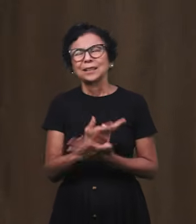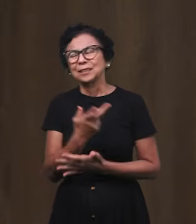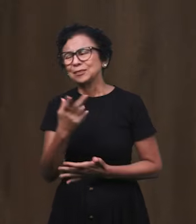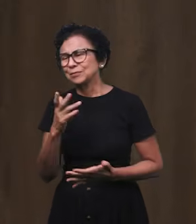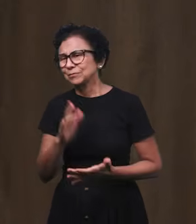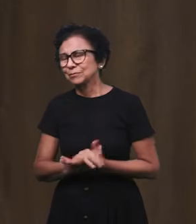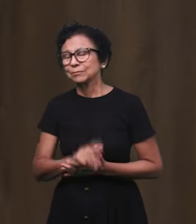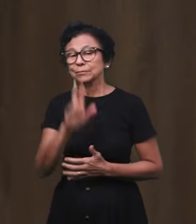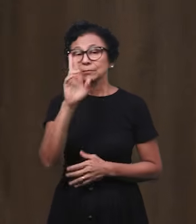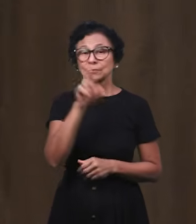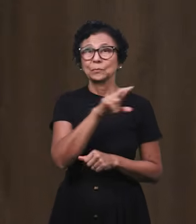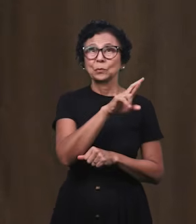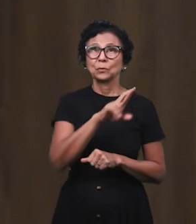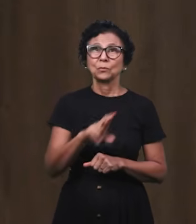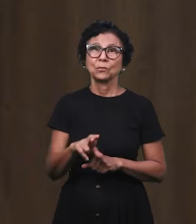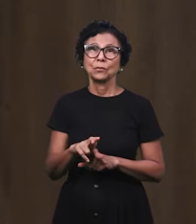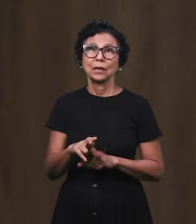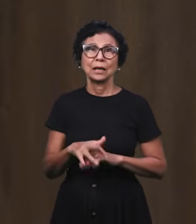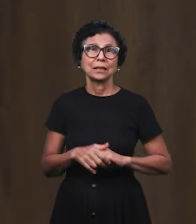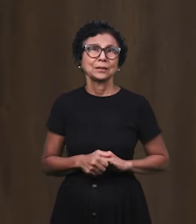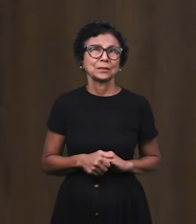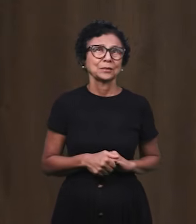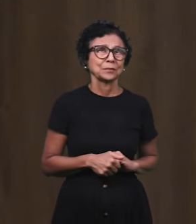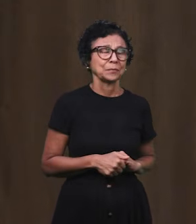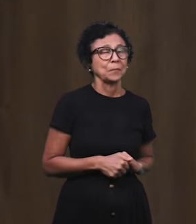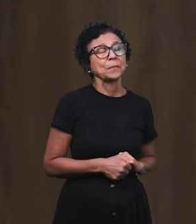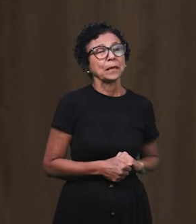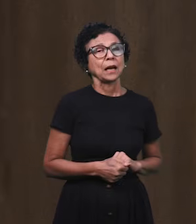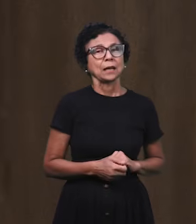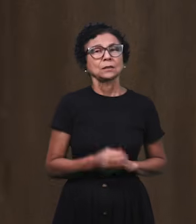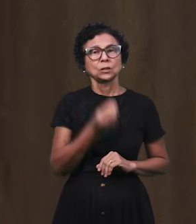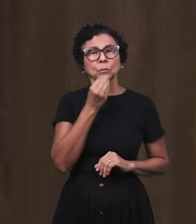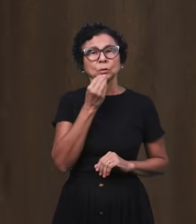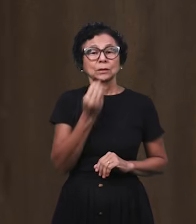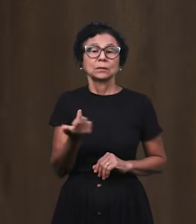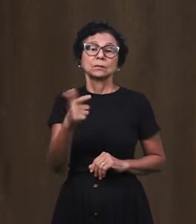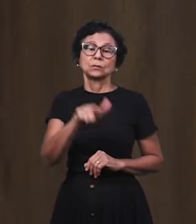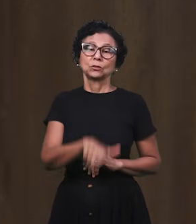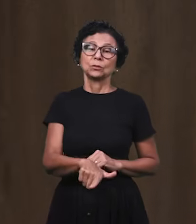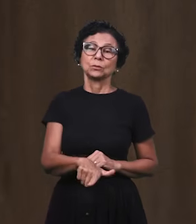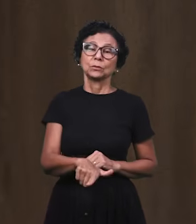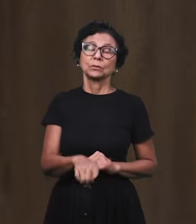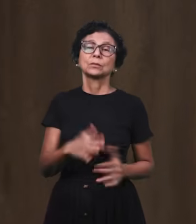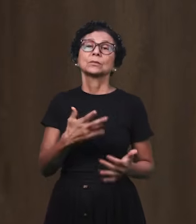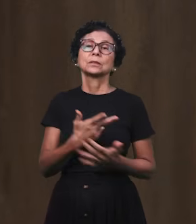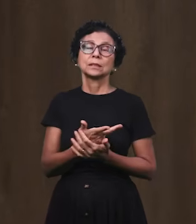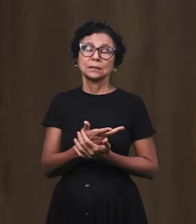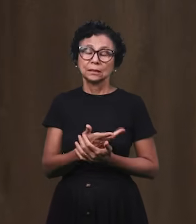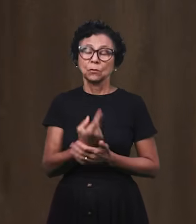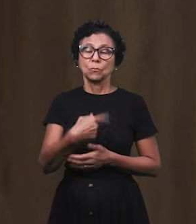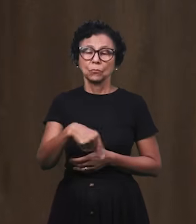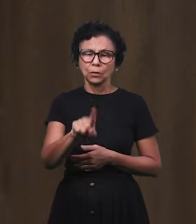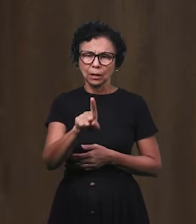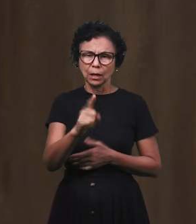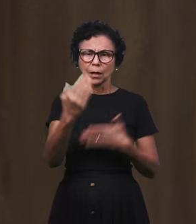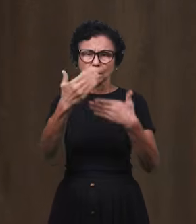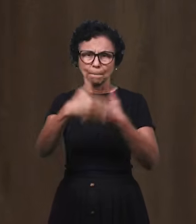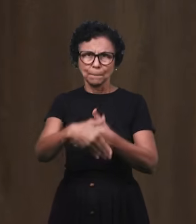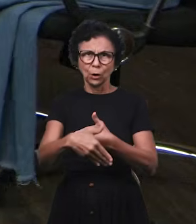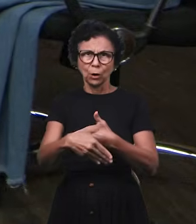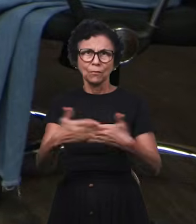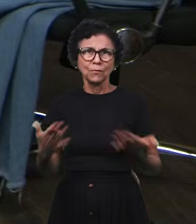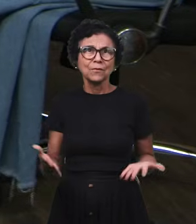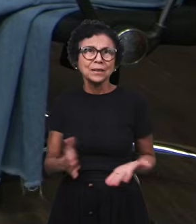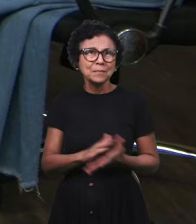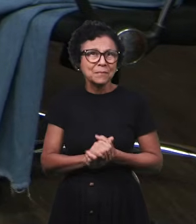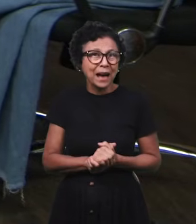se hoje tem repescagem ainda. E aí, o que aconteceu? Fiz a repescagem, e aí eu passei com nota máxima, olha só, de